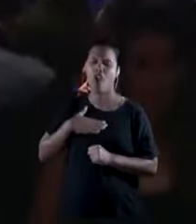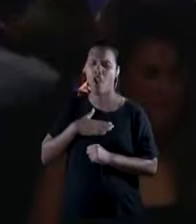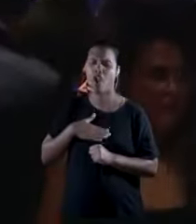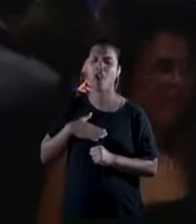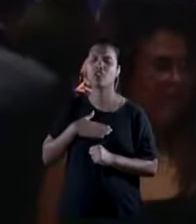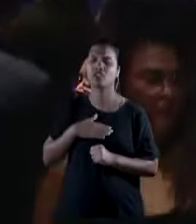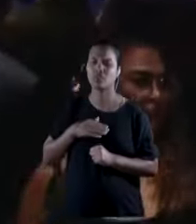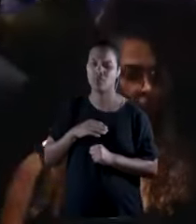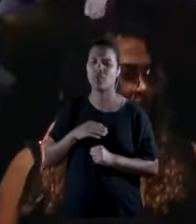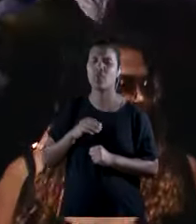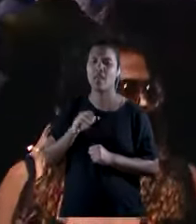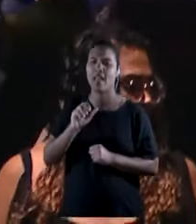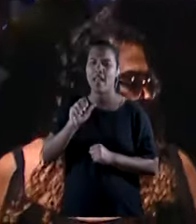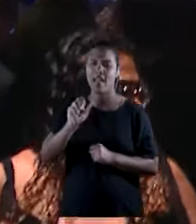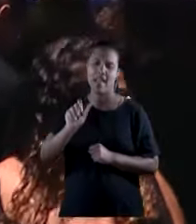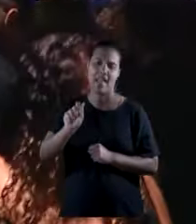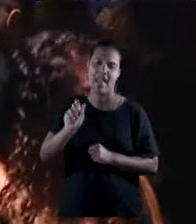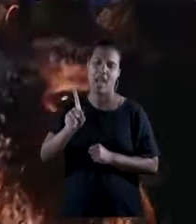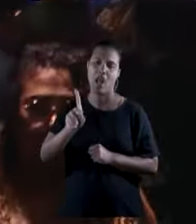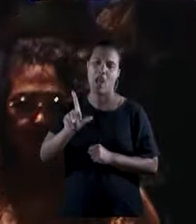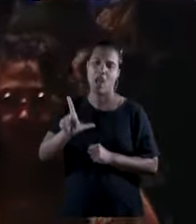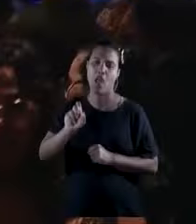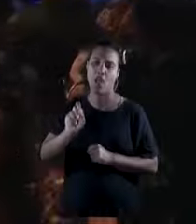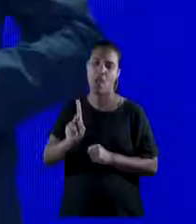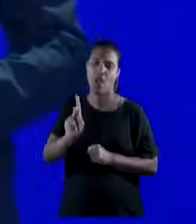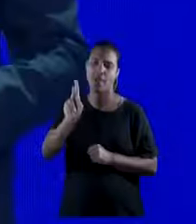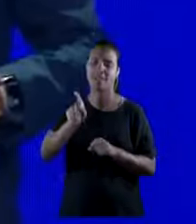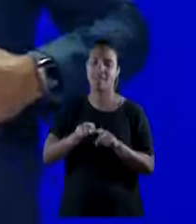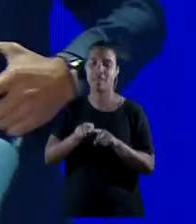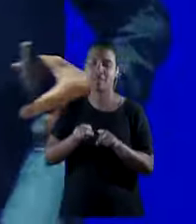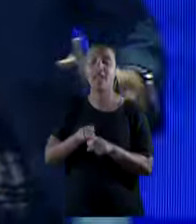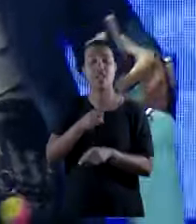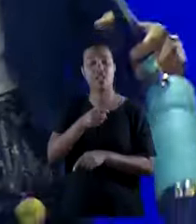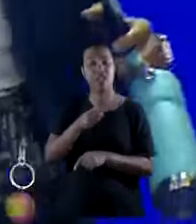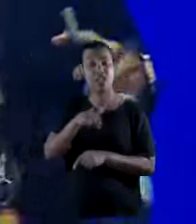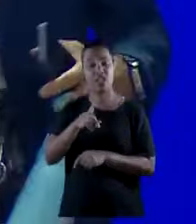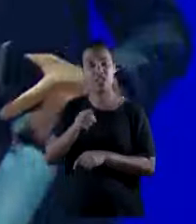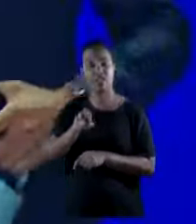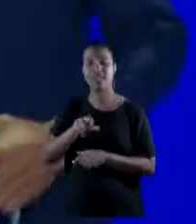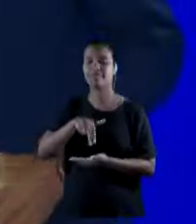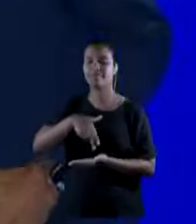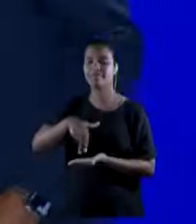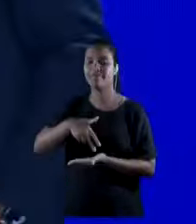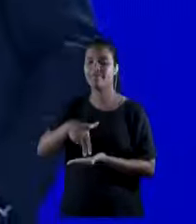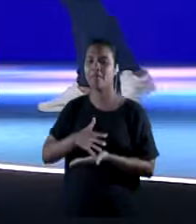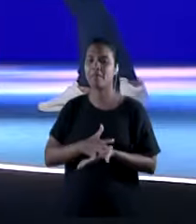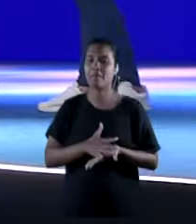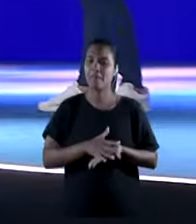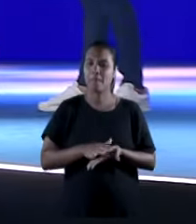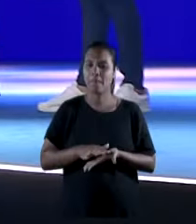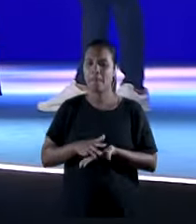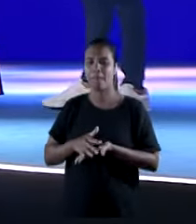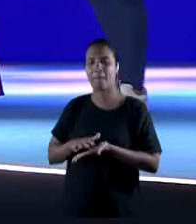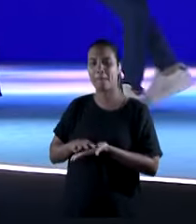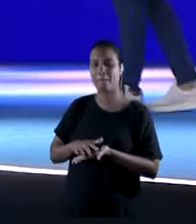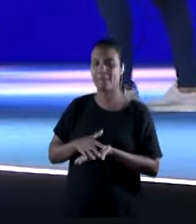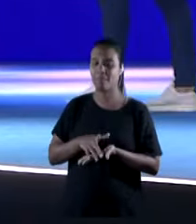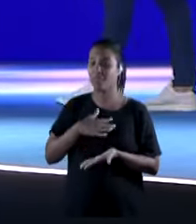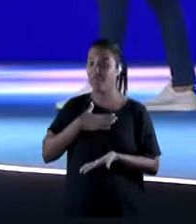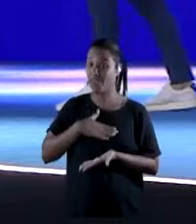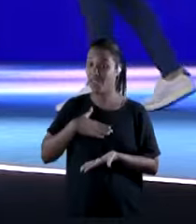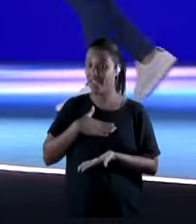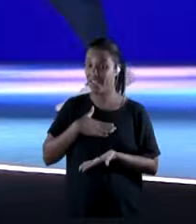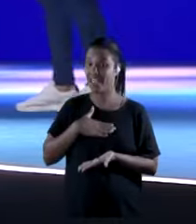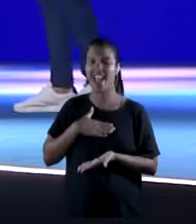Mas, cara, a gente tem que trazer pro Paulistão. Que é isso, cara. Xande de Pilares, vamos sambar. É raiz. É raiz. Eu sou raiz. Você é roots.